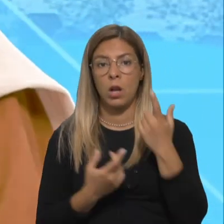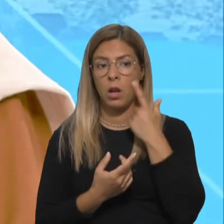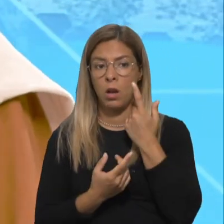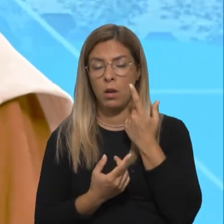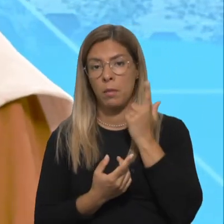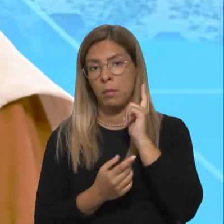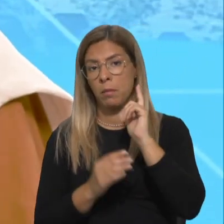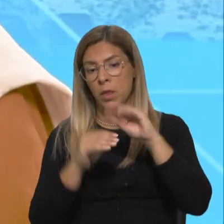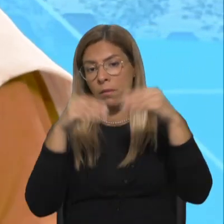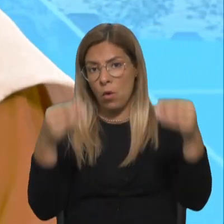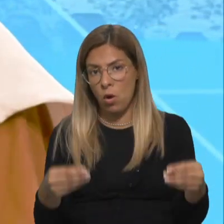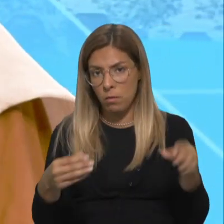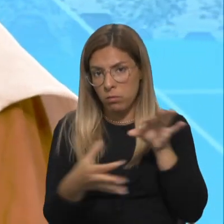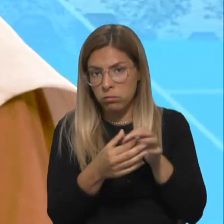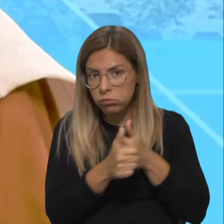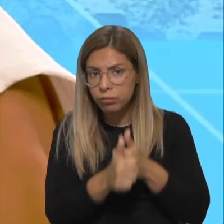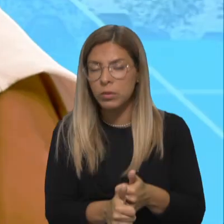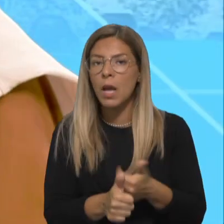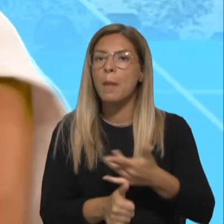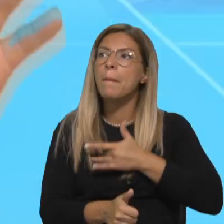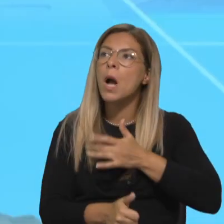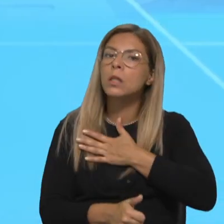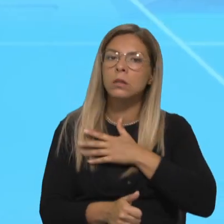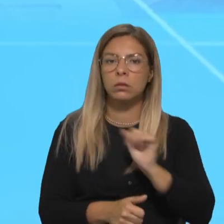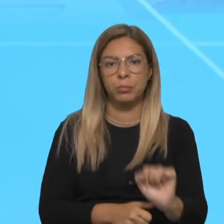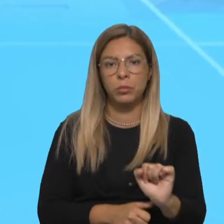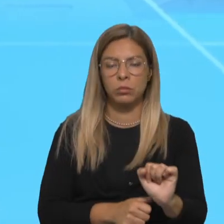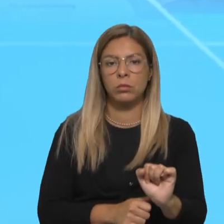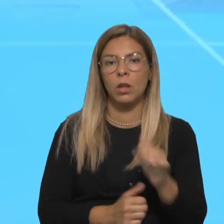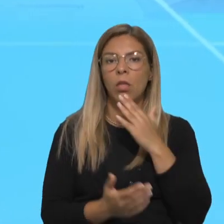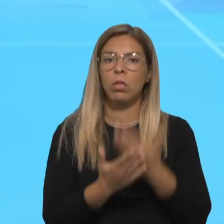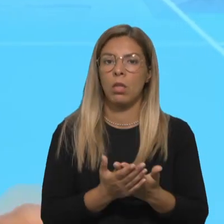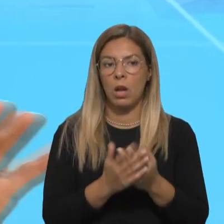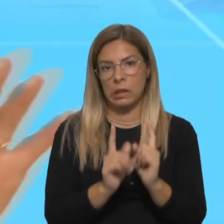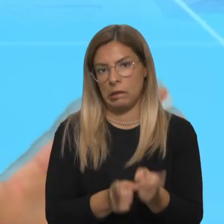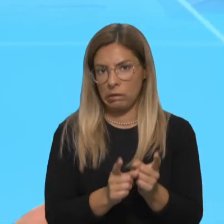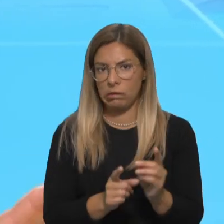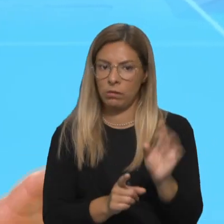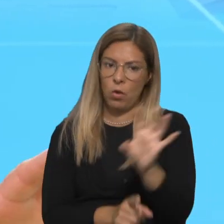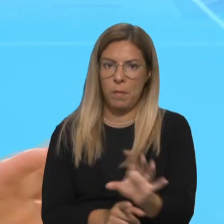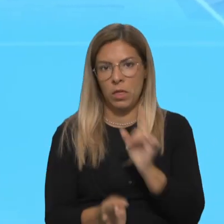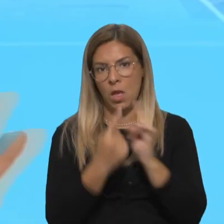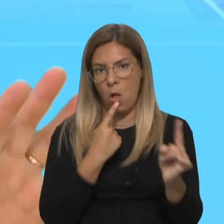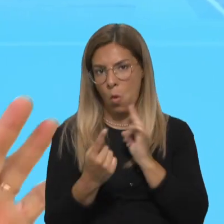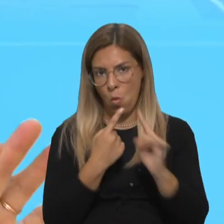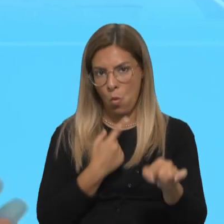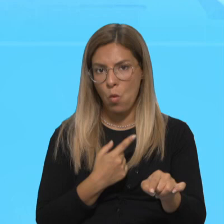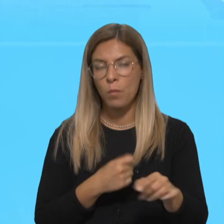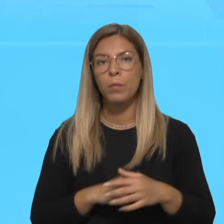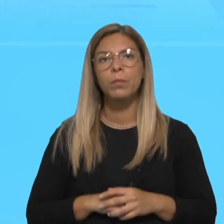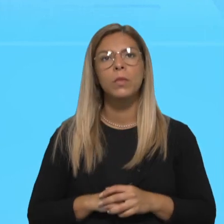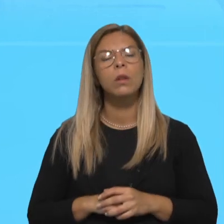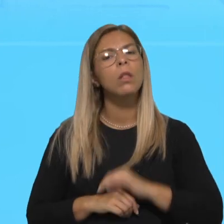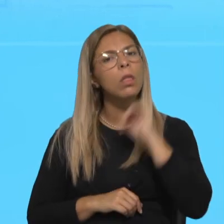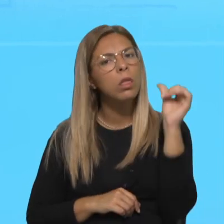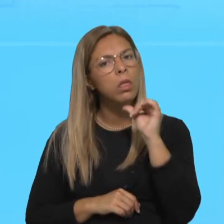também interreligiosas. Portanto, esta paixão pela unidade leva-nos a estar nestes campos, nestes diálogos, como a gente chama. Estão presentes em todas as